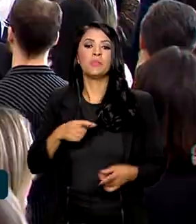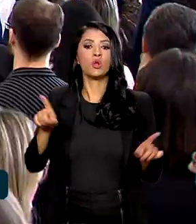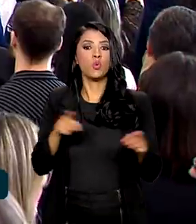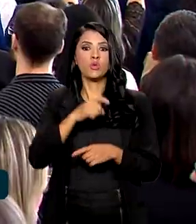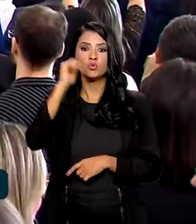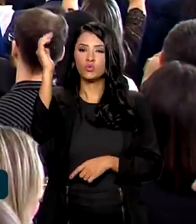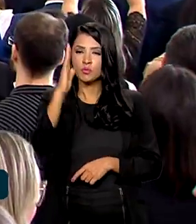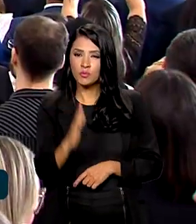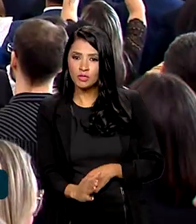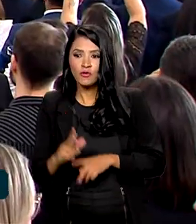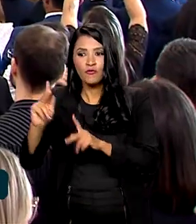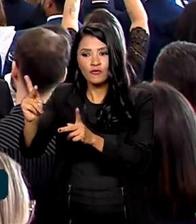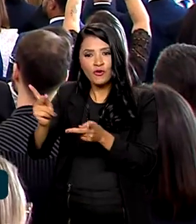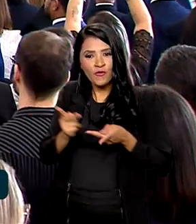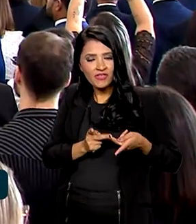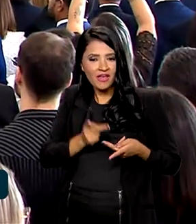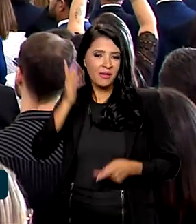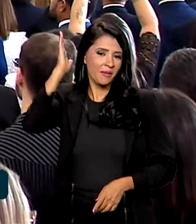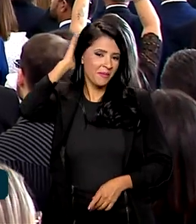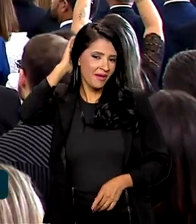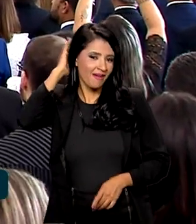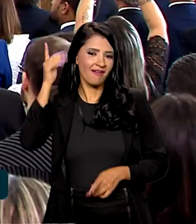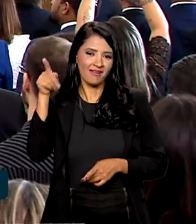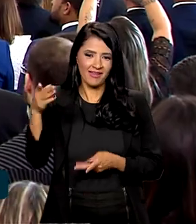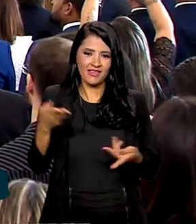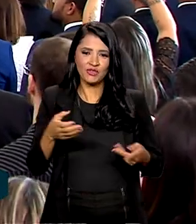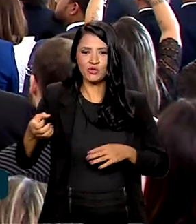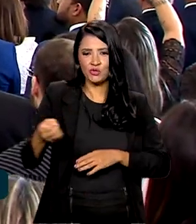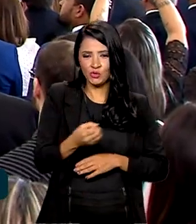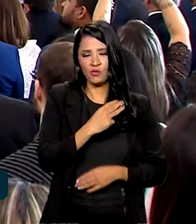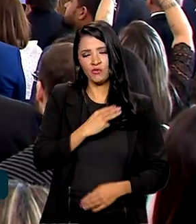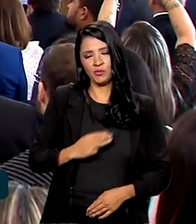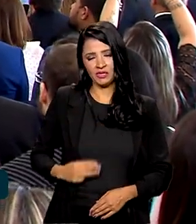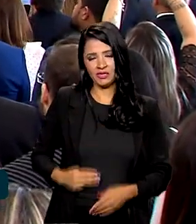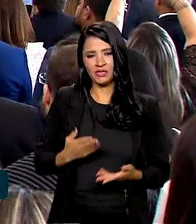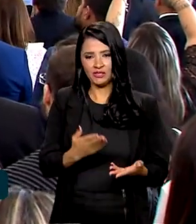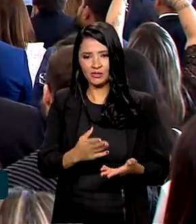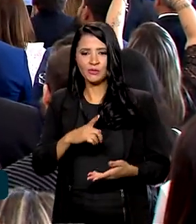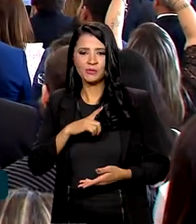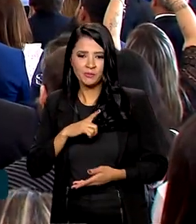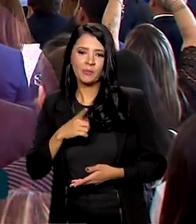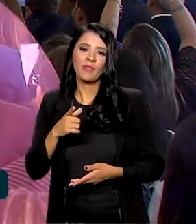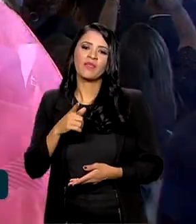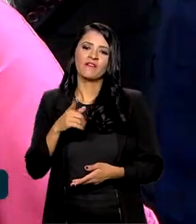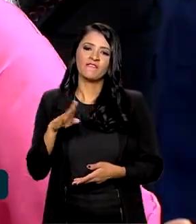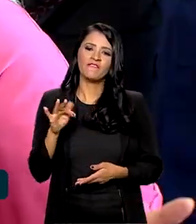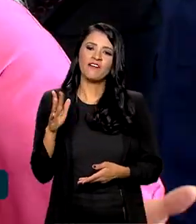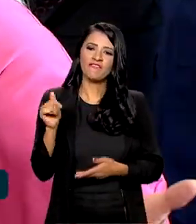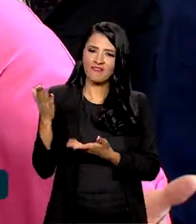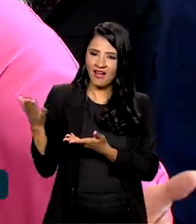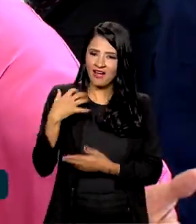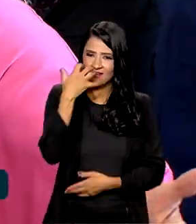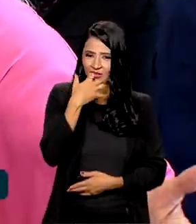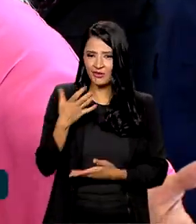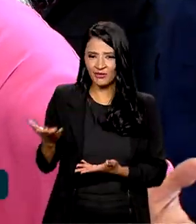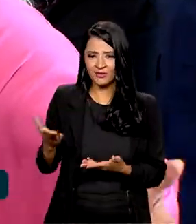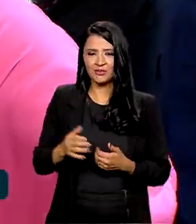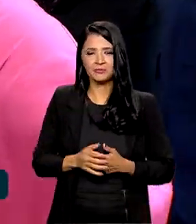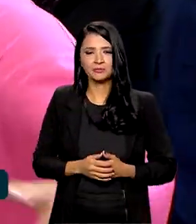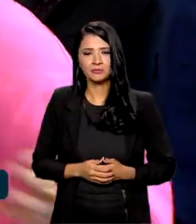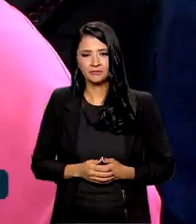nacional, foi convidada a paraense conterrânea do novo ministro do Turismo, a cantora Fafá de Belém. Em teu formoso